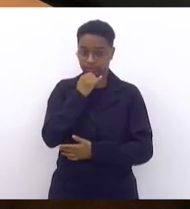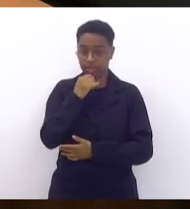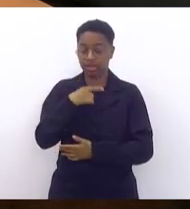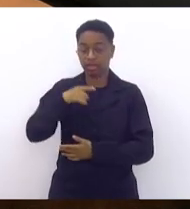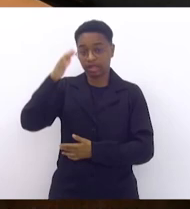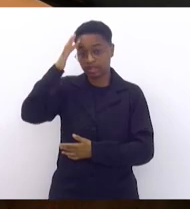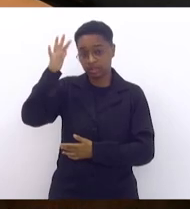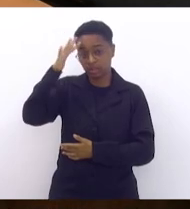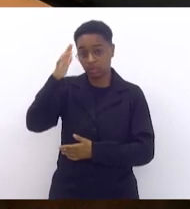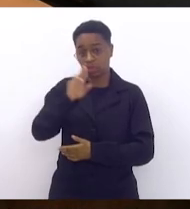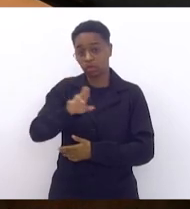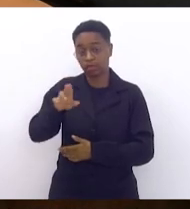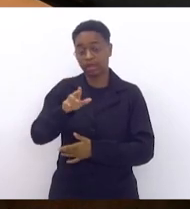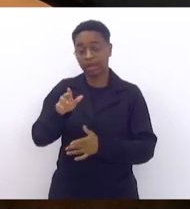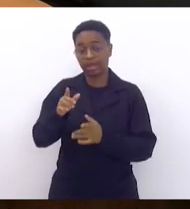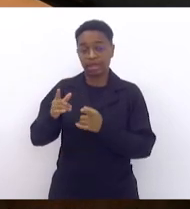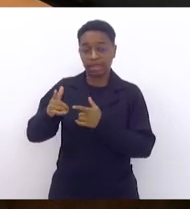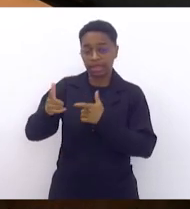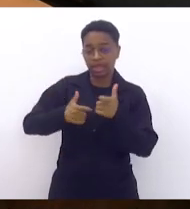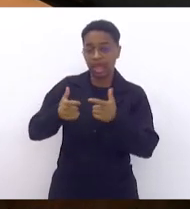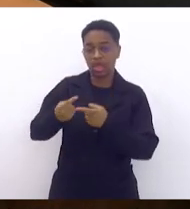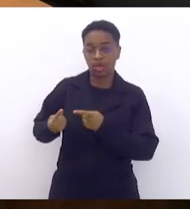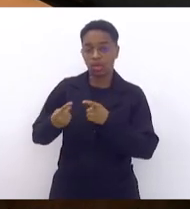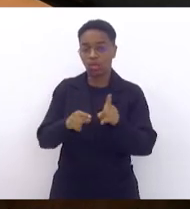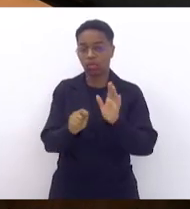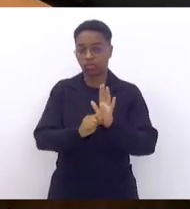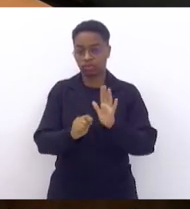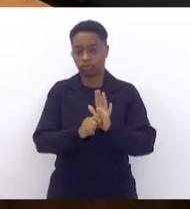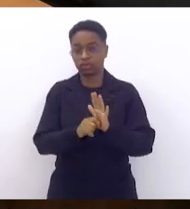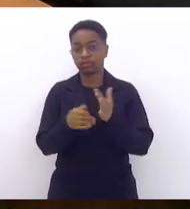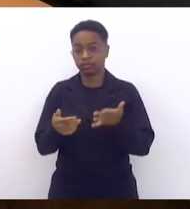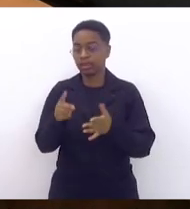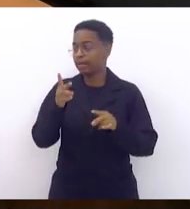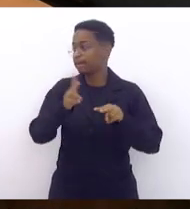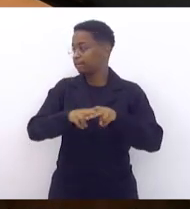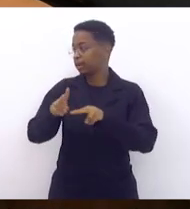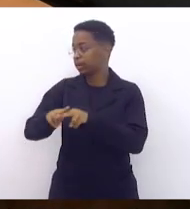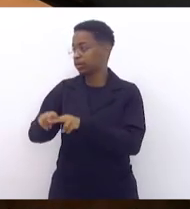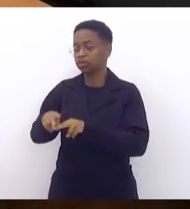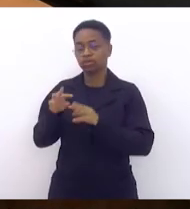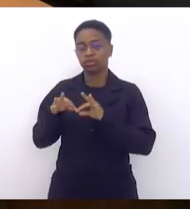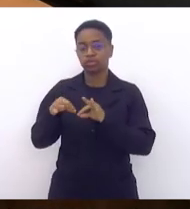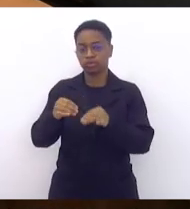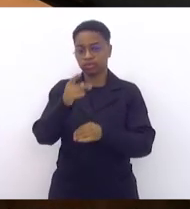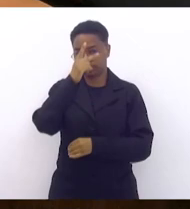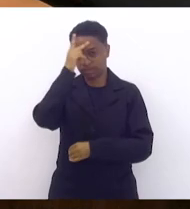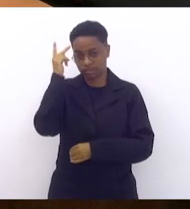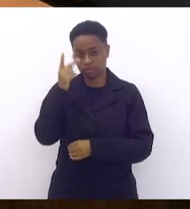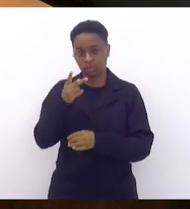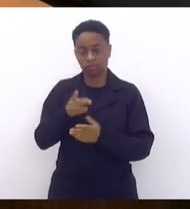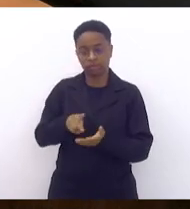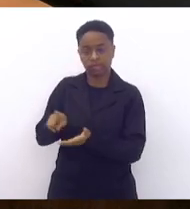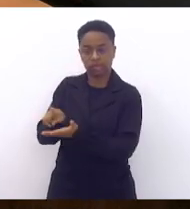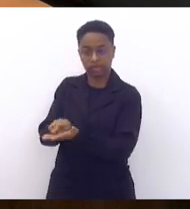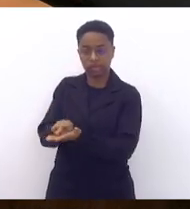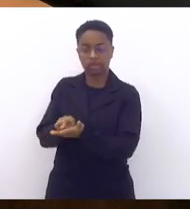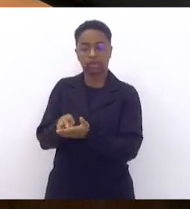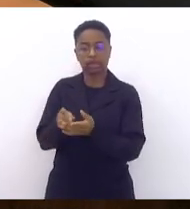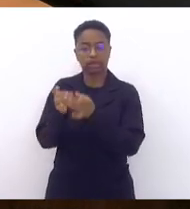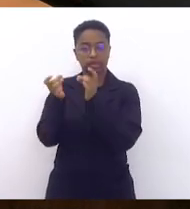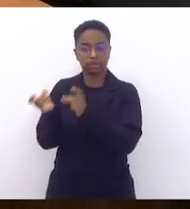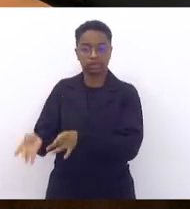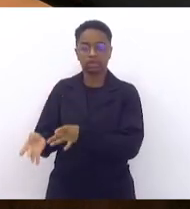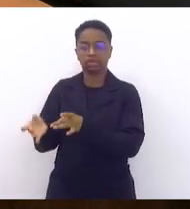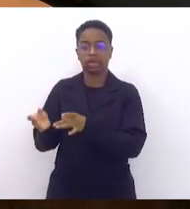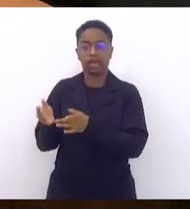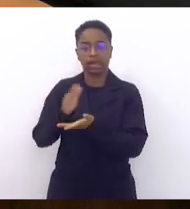teoria chamada guerra às drogas. Vamos prender todos os usuários, prender todos, internar todo mundo na prisão, gastar milhões,